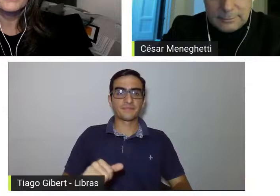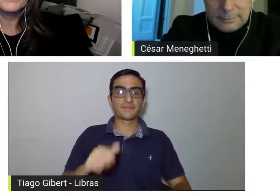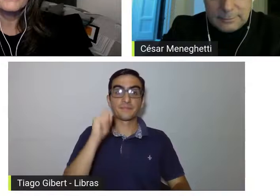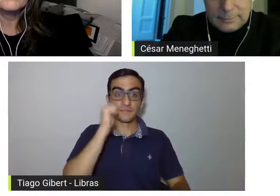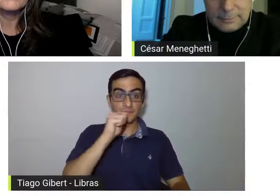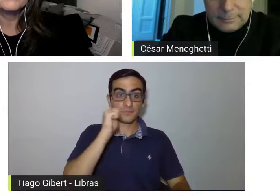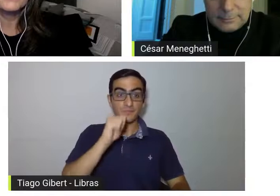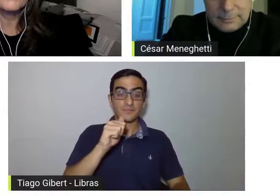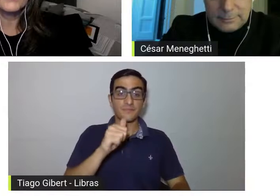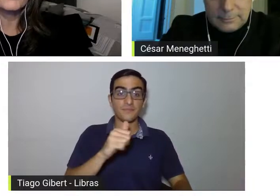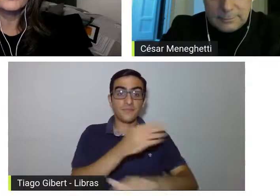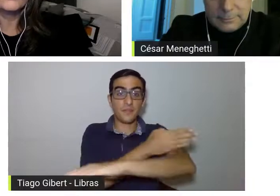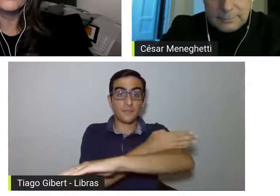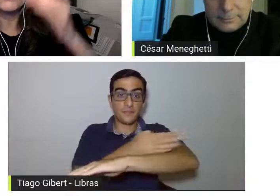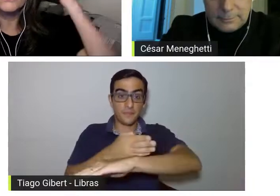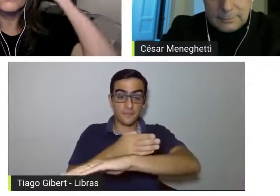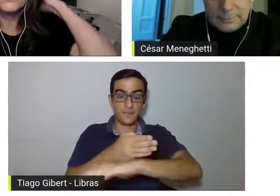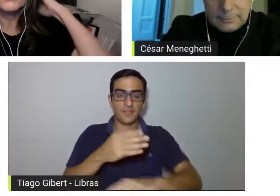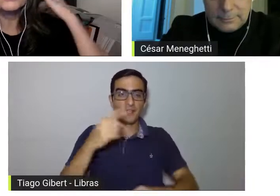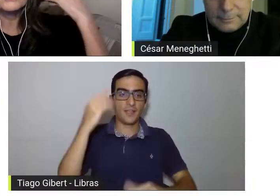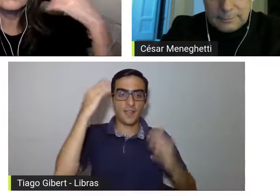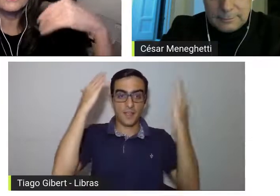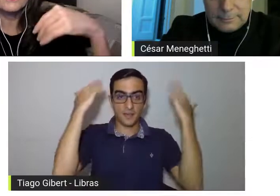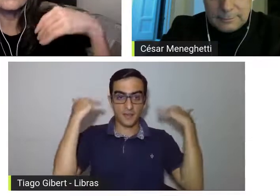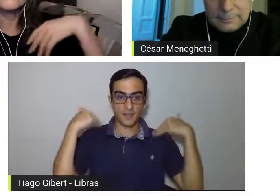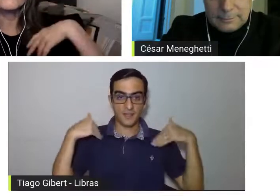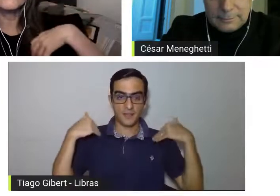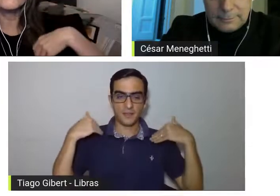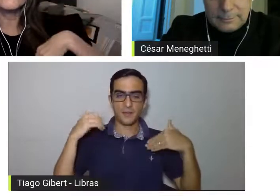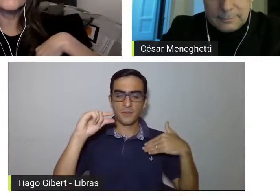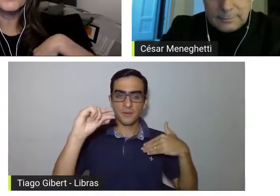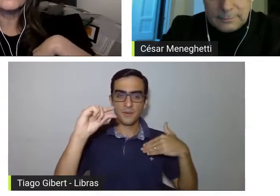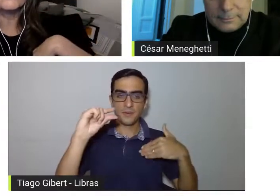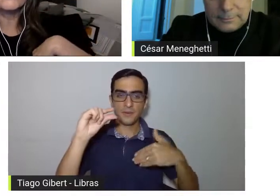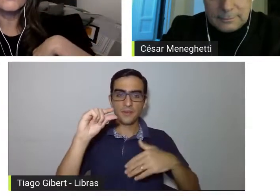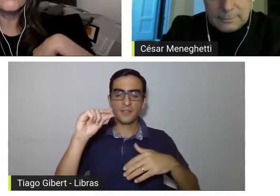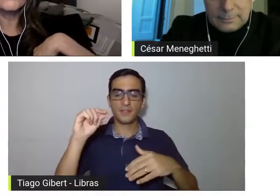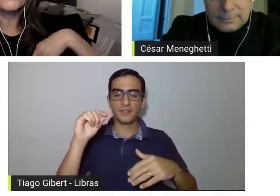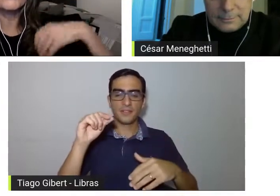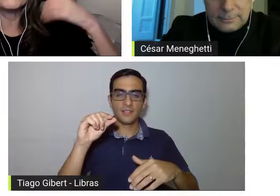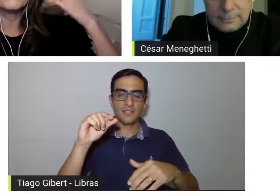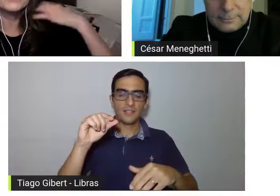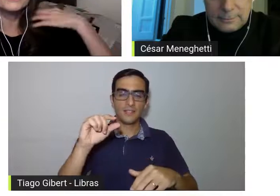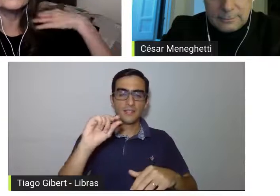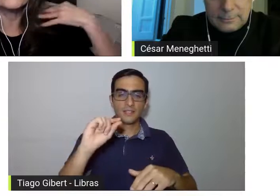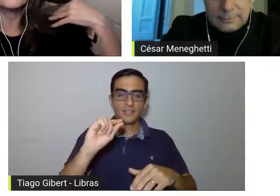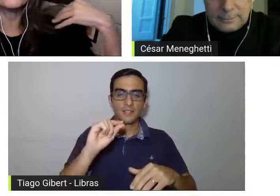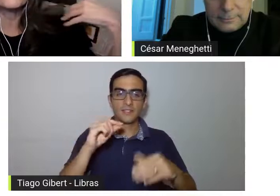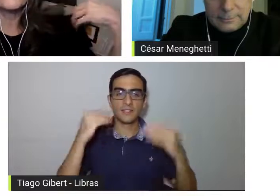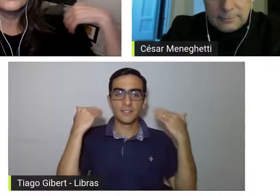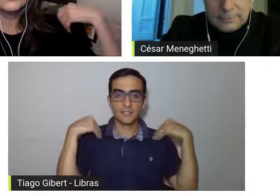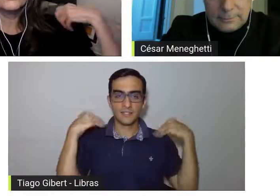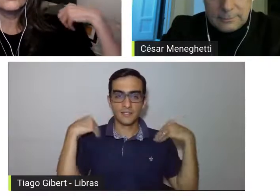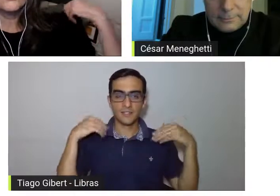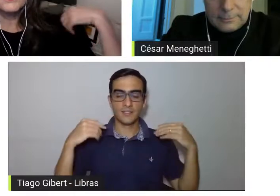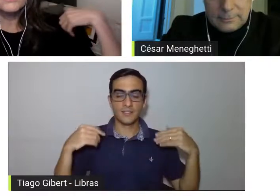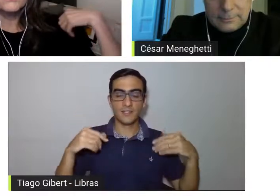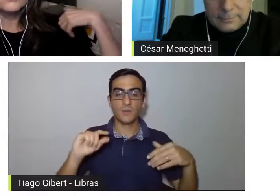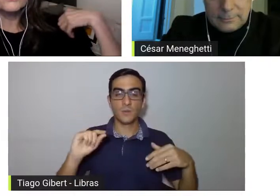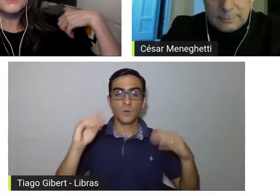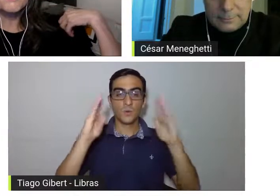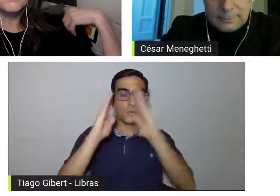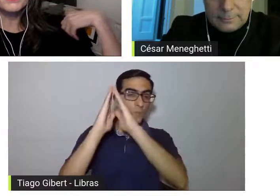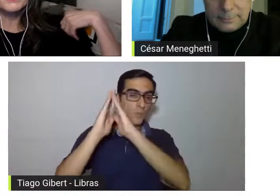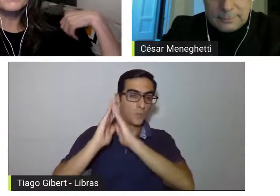mulher branca, tenho cabelo grisalho, um pouco embaixo do ombro, liso. Estou com